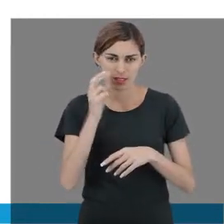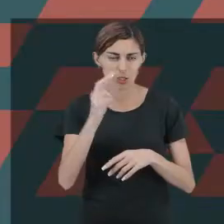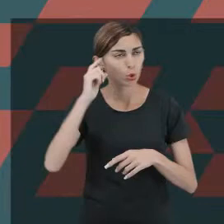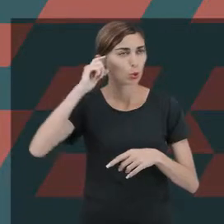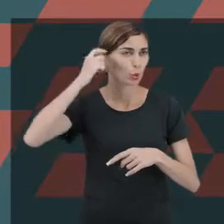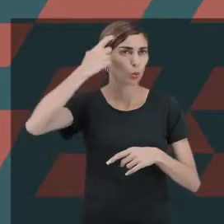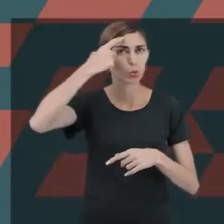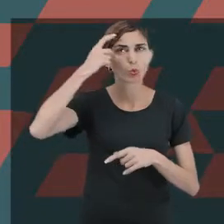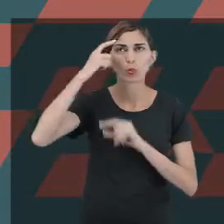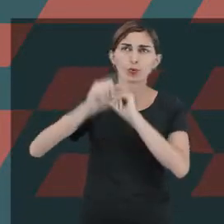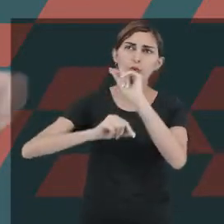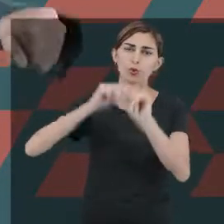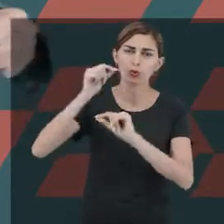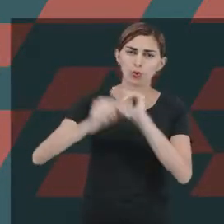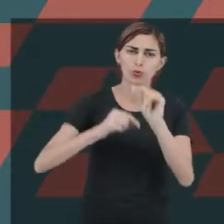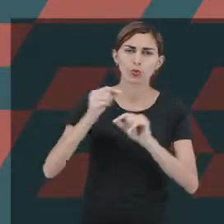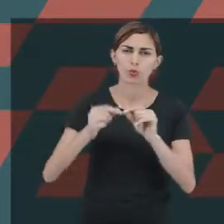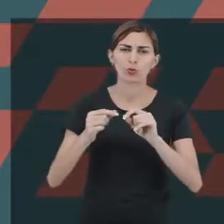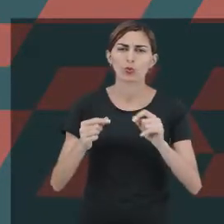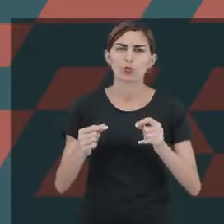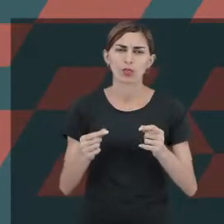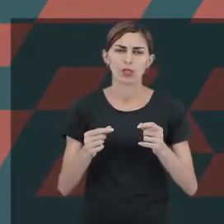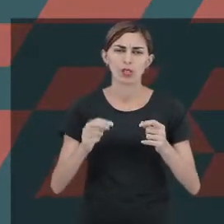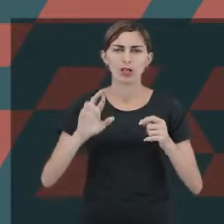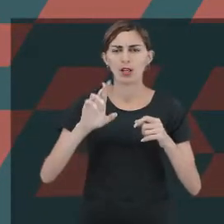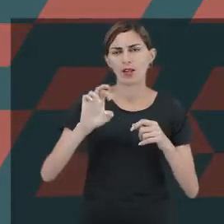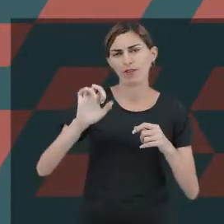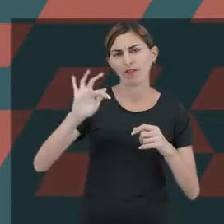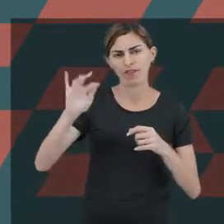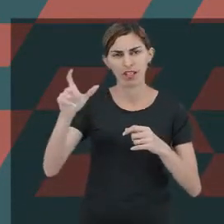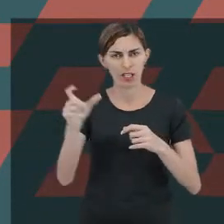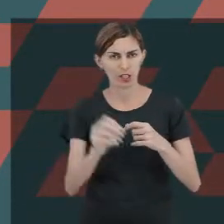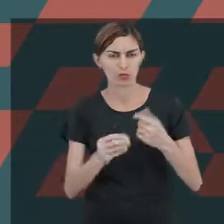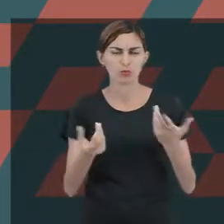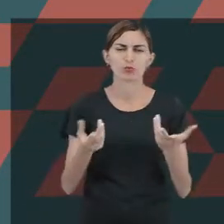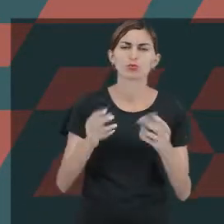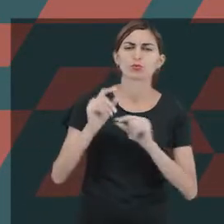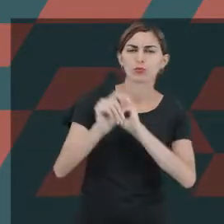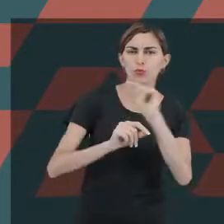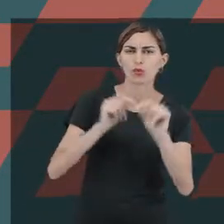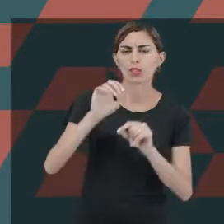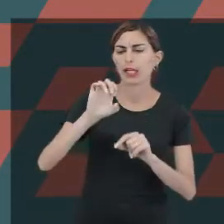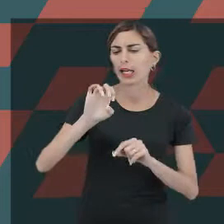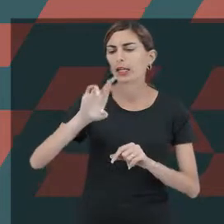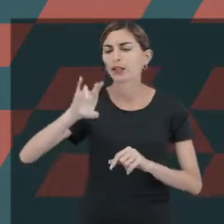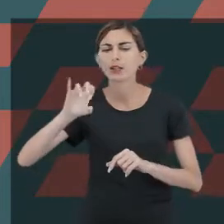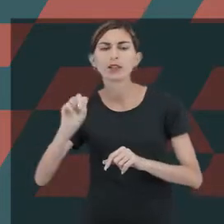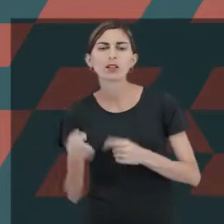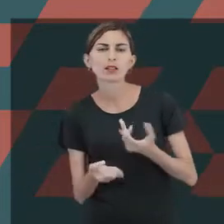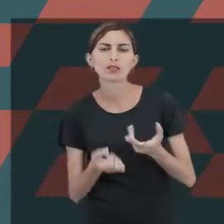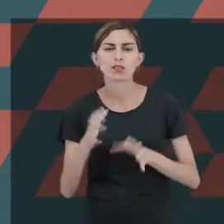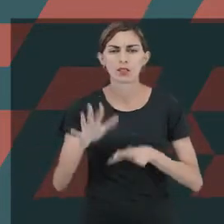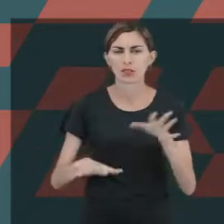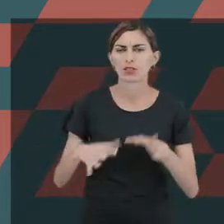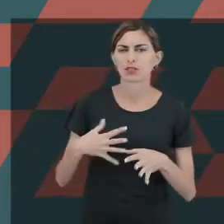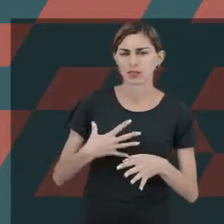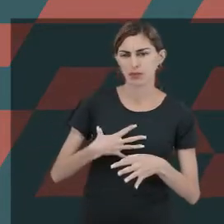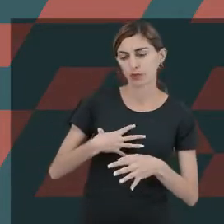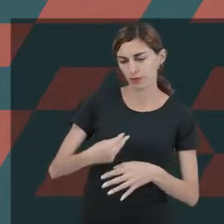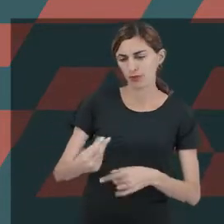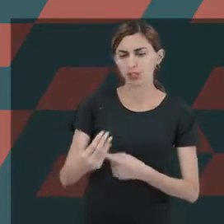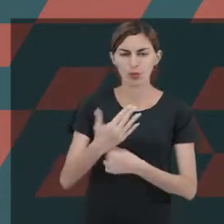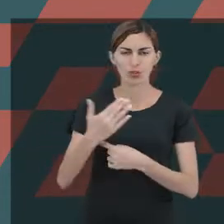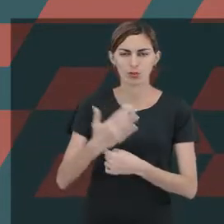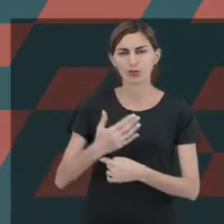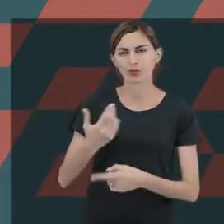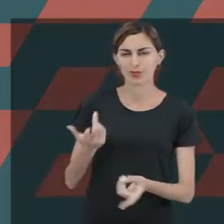é hiperestabilidade, porque um reflexo de Moro às vezes parece uma crise. Então o vídeo ajuda a gente a